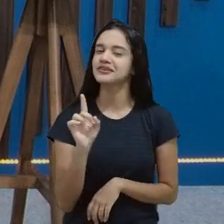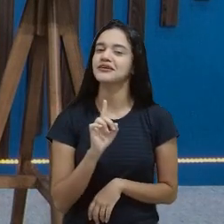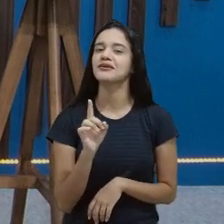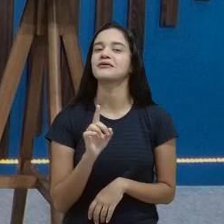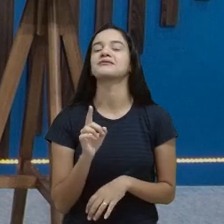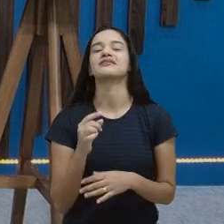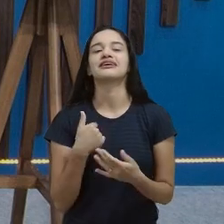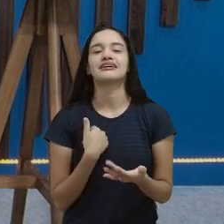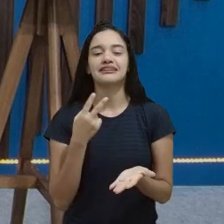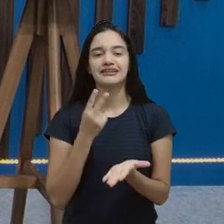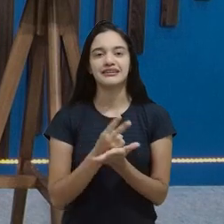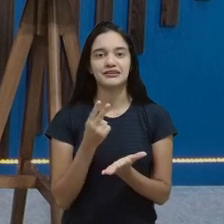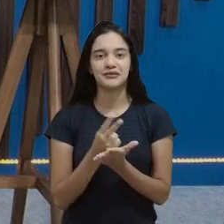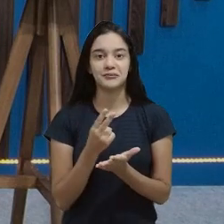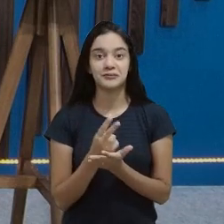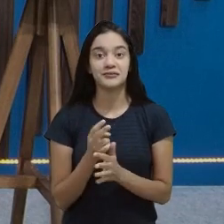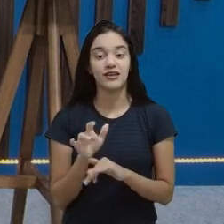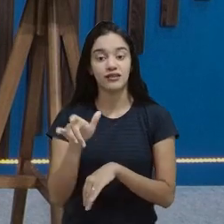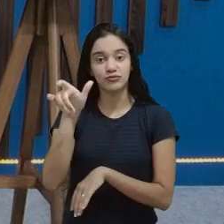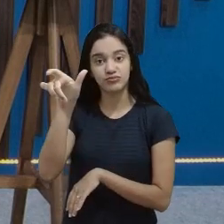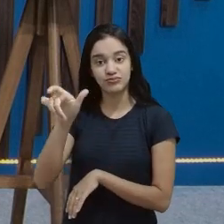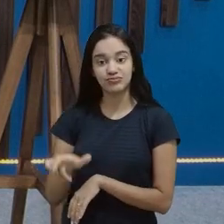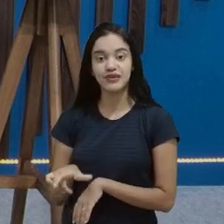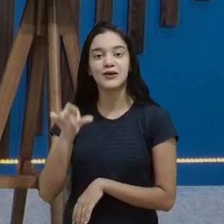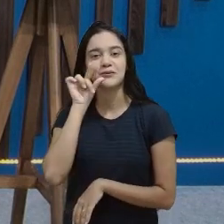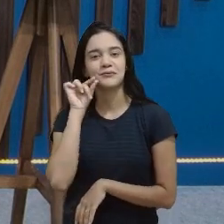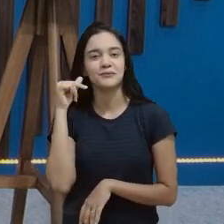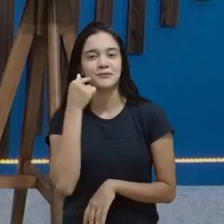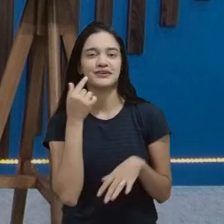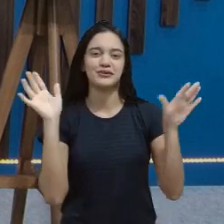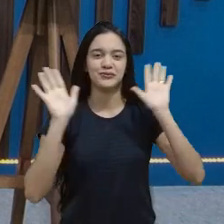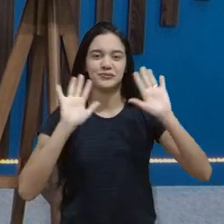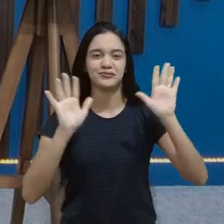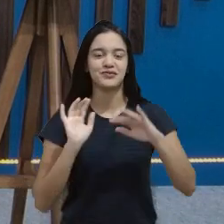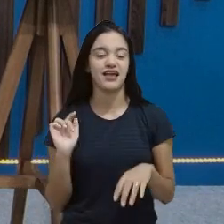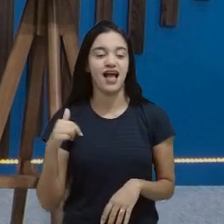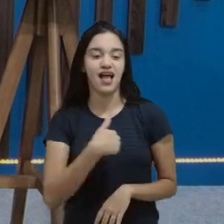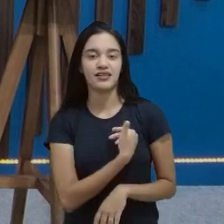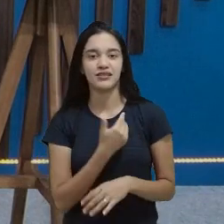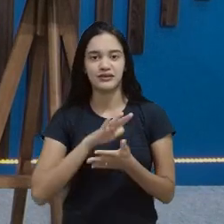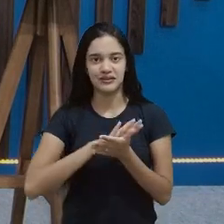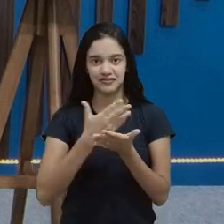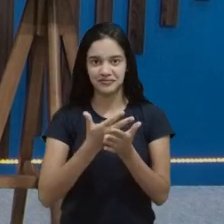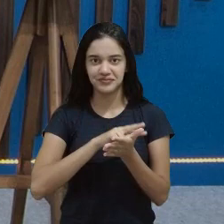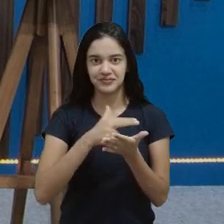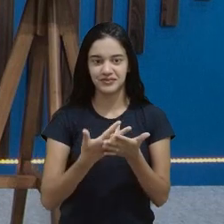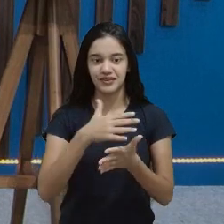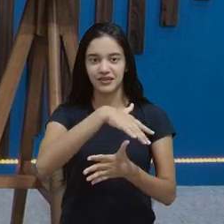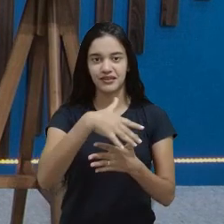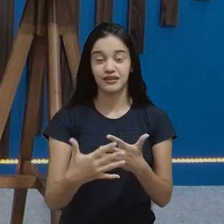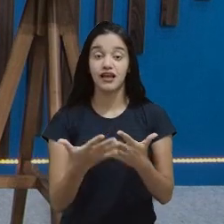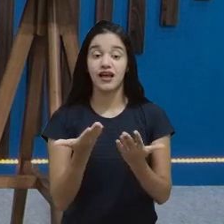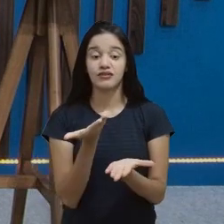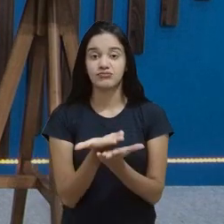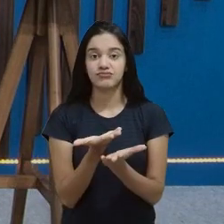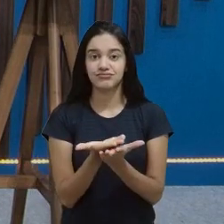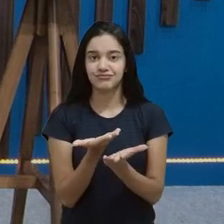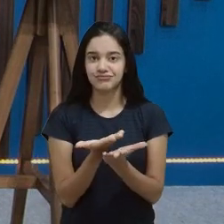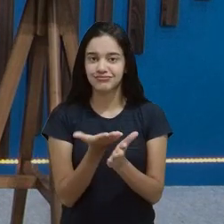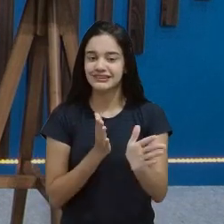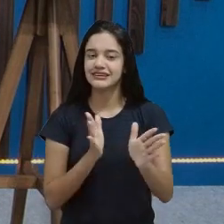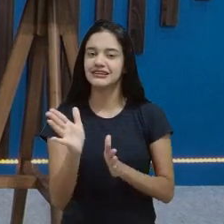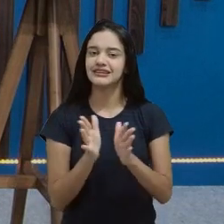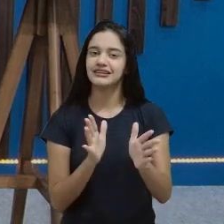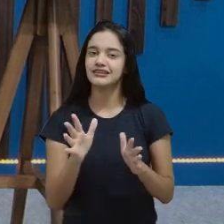acompanhadas, não é? Temos Midian, não é? Nossa intérprete, não é? Tornando a nossa aula muito